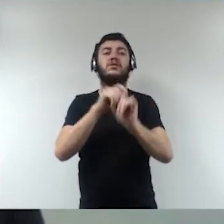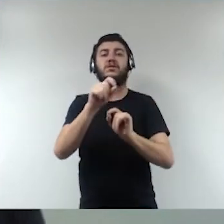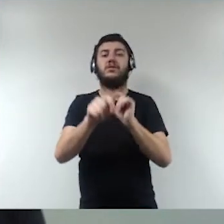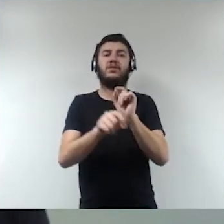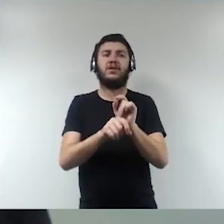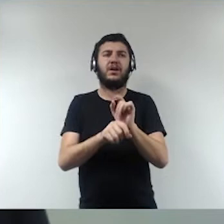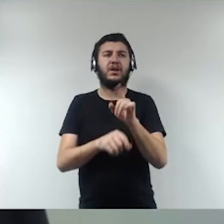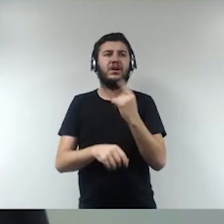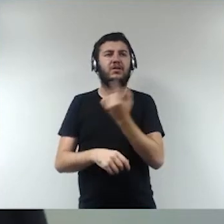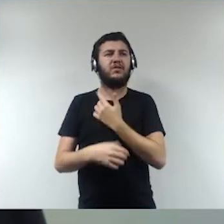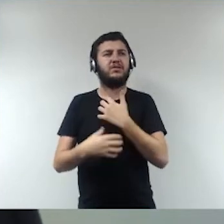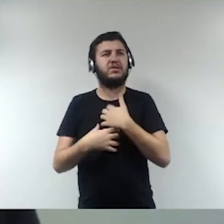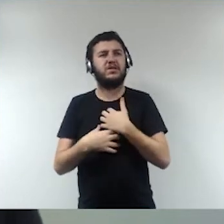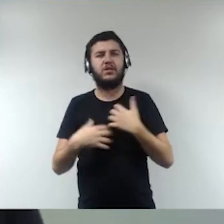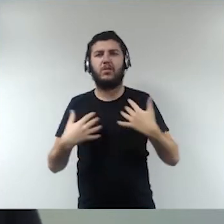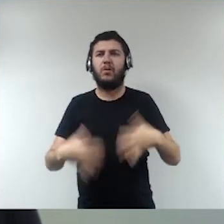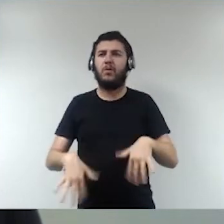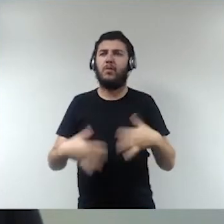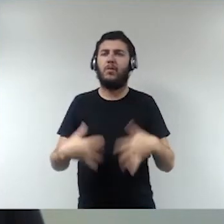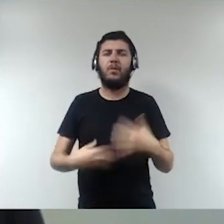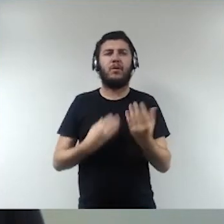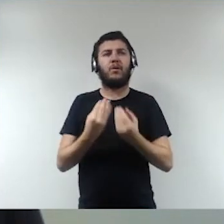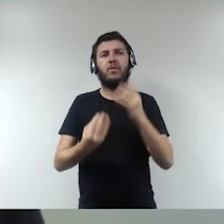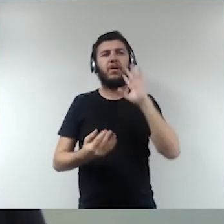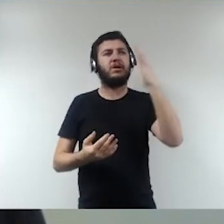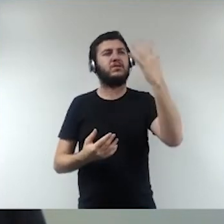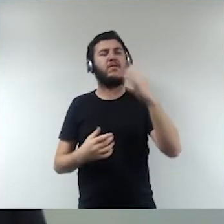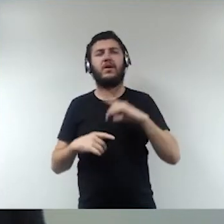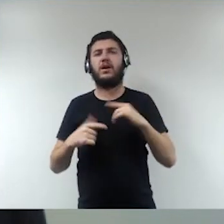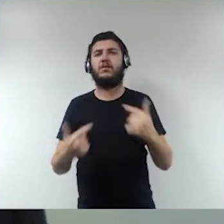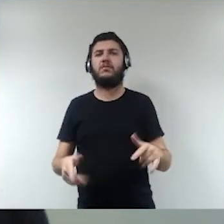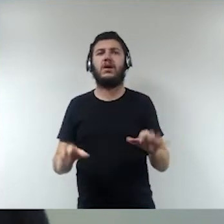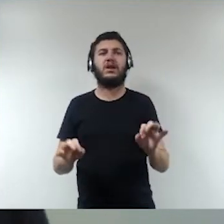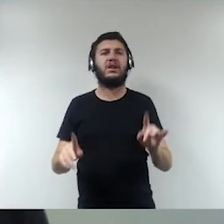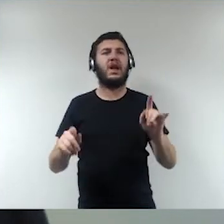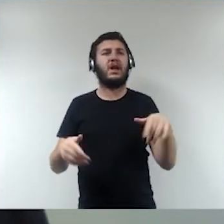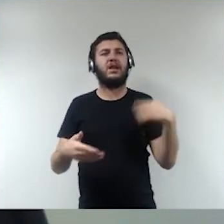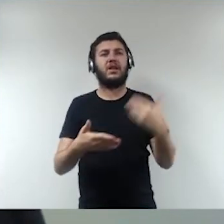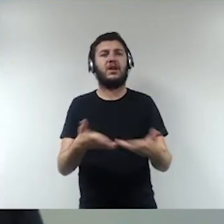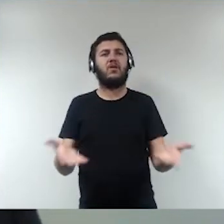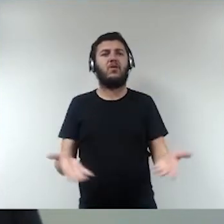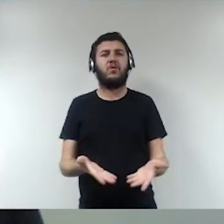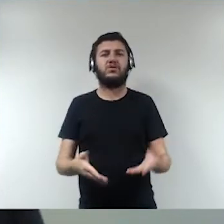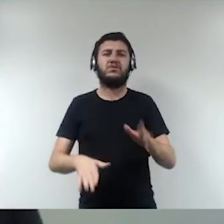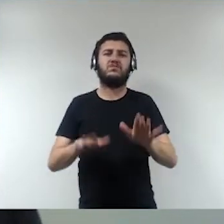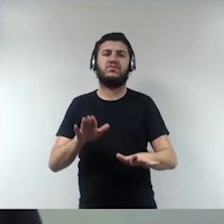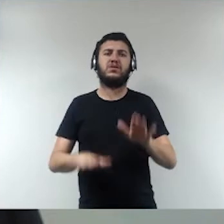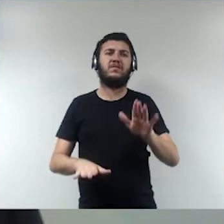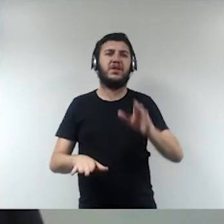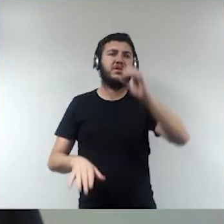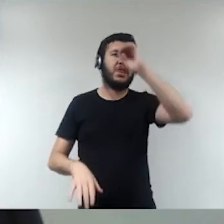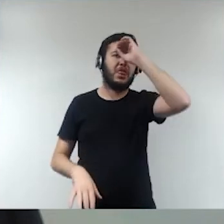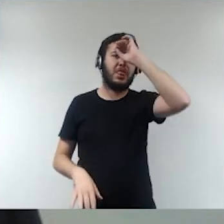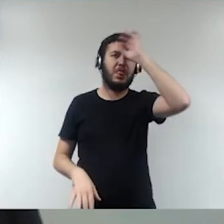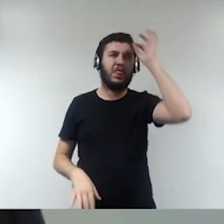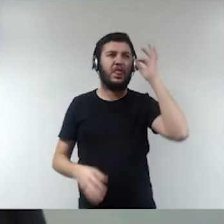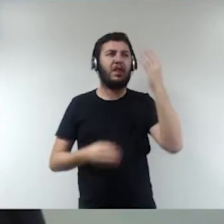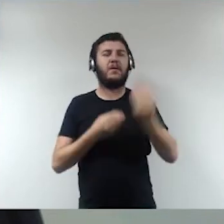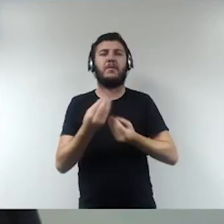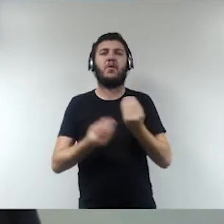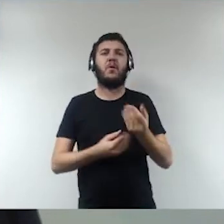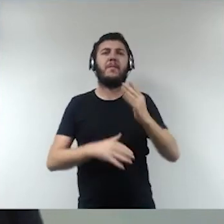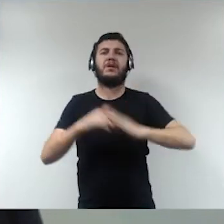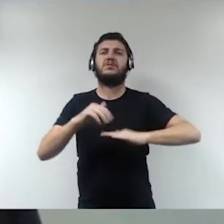nos deixou atônitos e muitas vezes sem saber o que fazer, né? E que veio